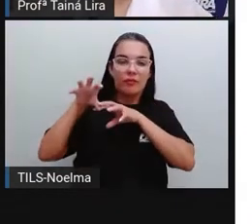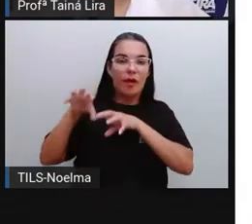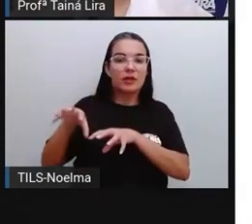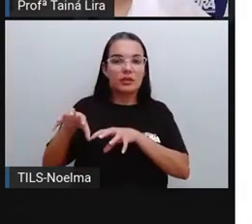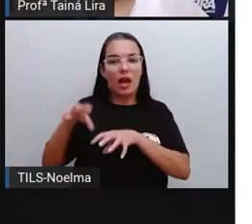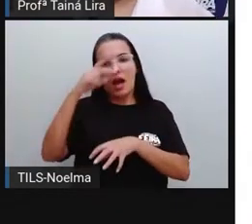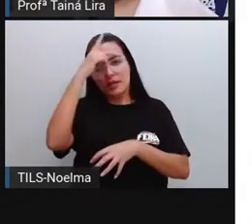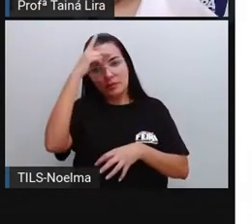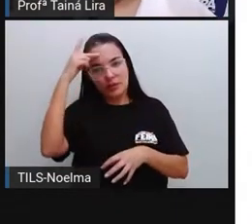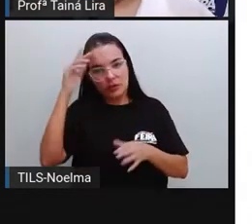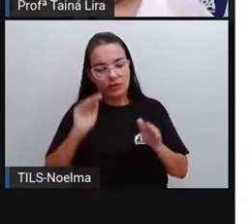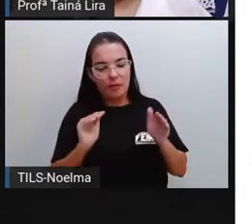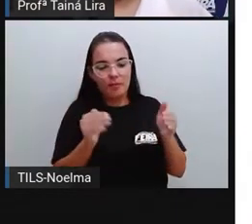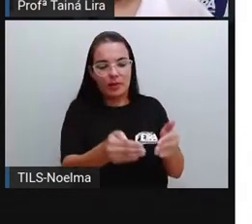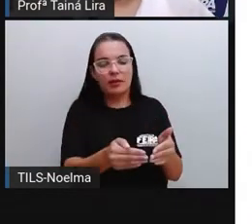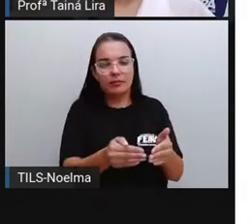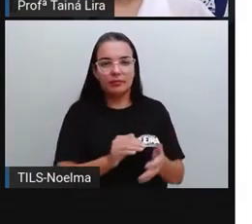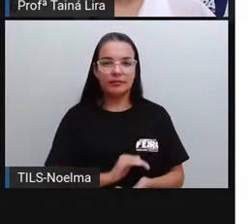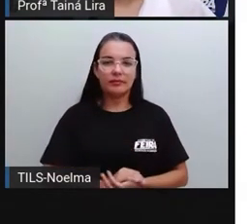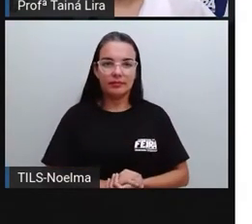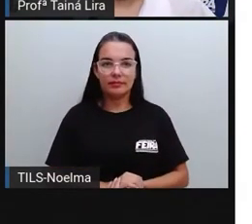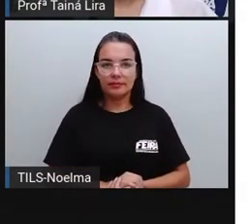o público-alvo, tá bom?